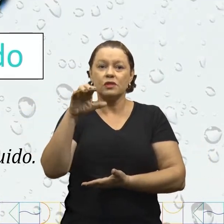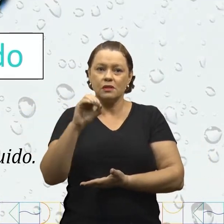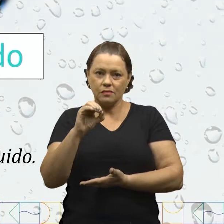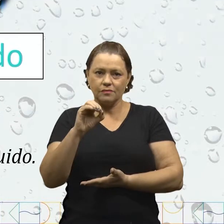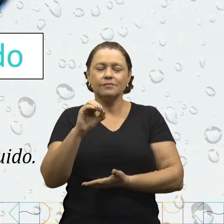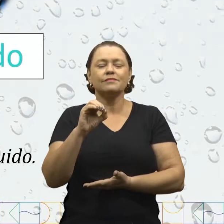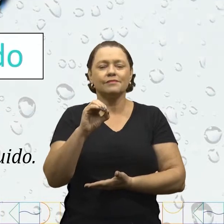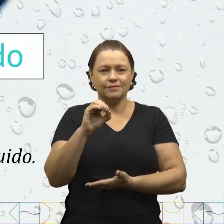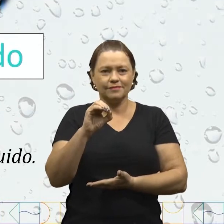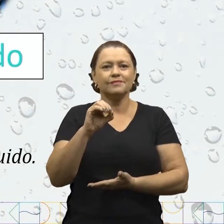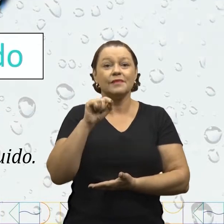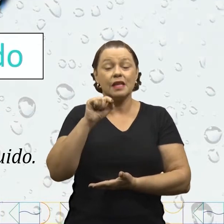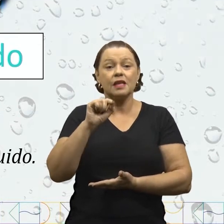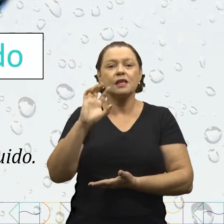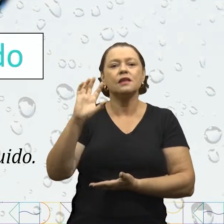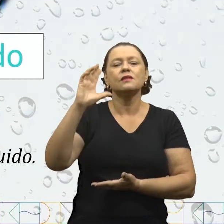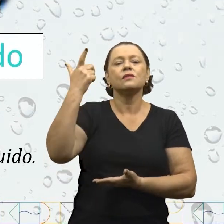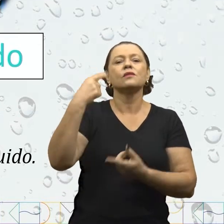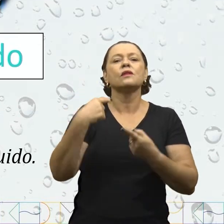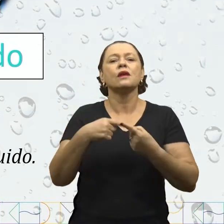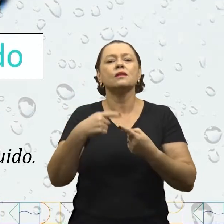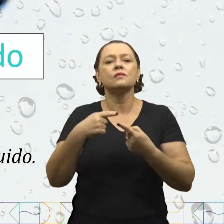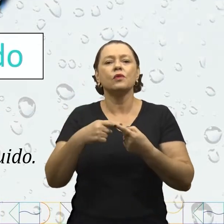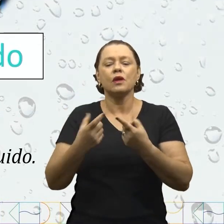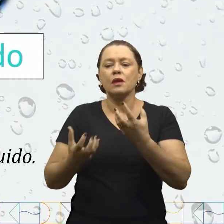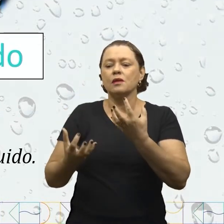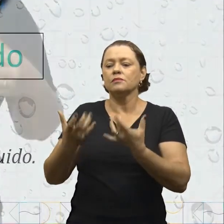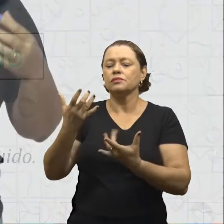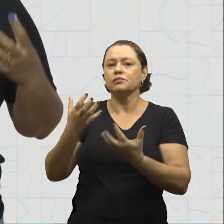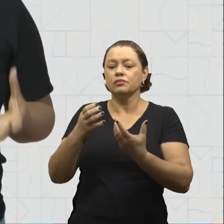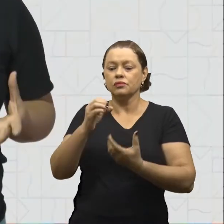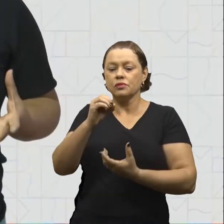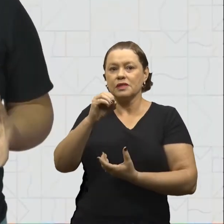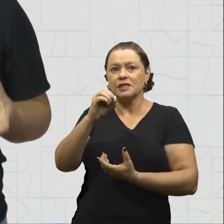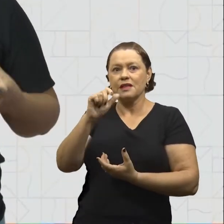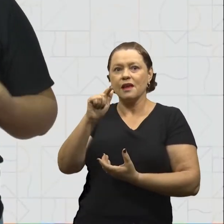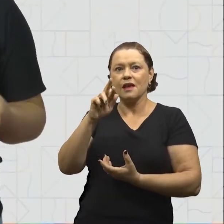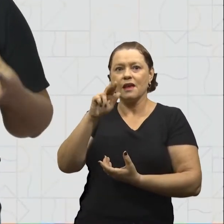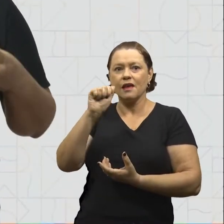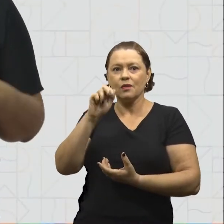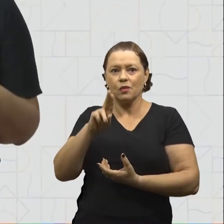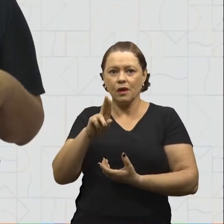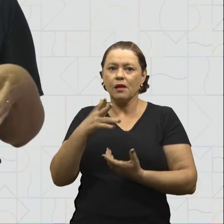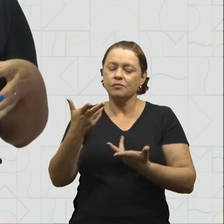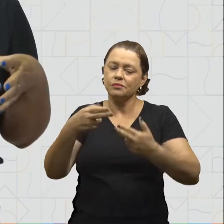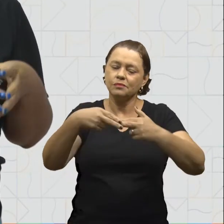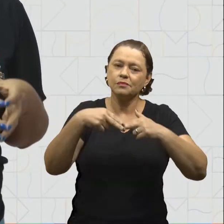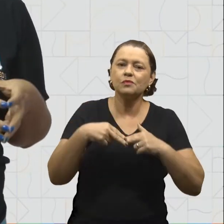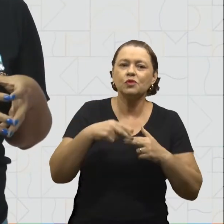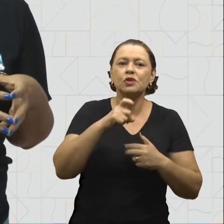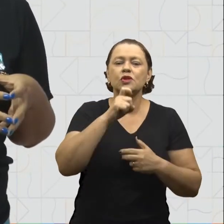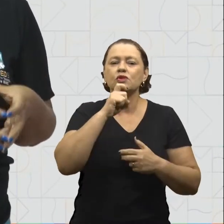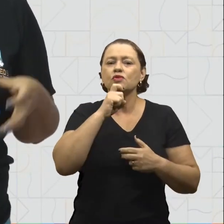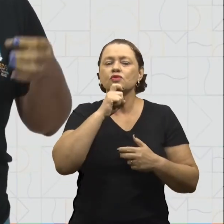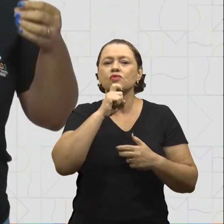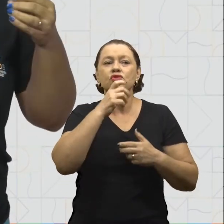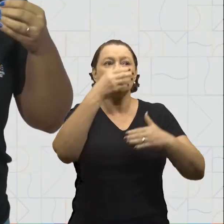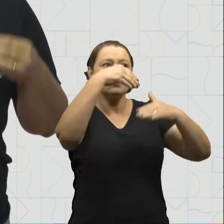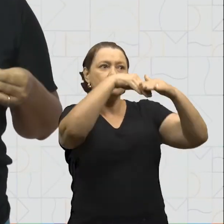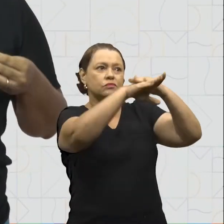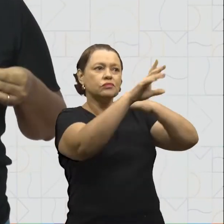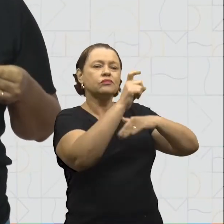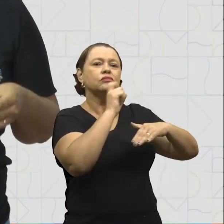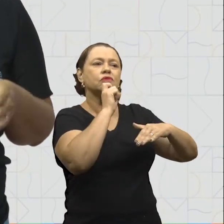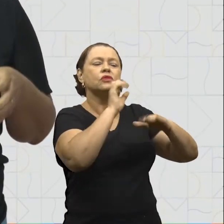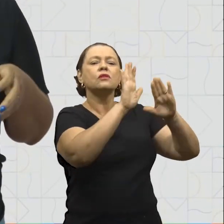fusão ocorre a partir da temperatura de 0 graus Celsius. Por isso, o gelo não derrete no congelador, pois